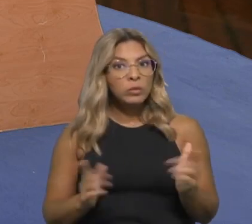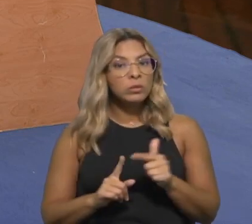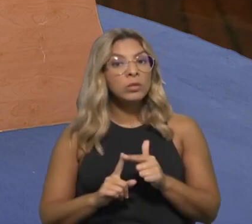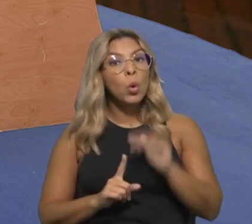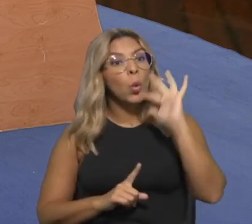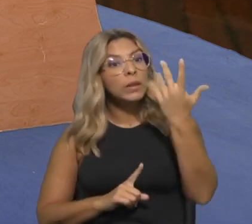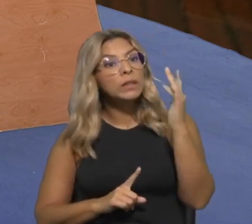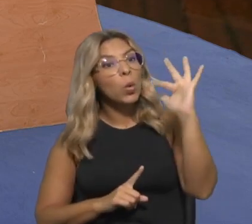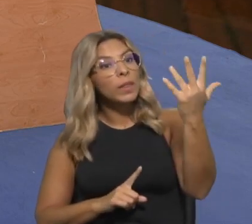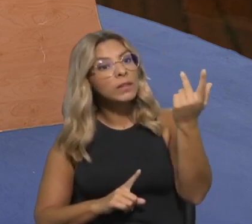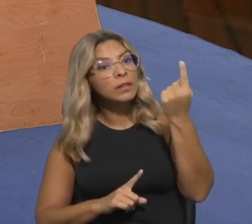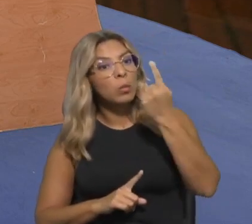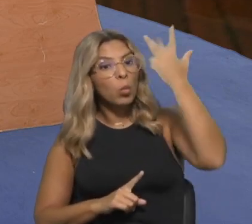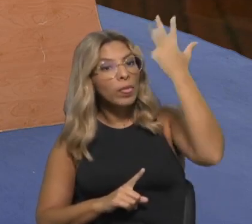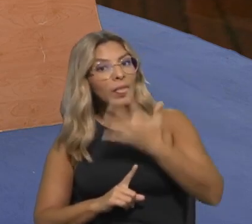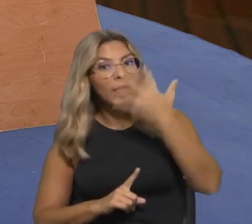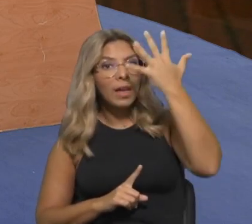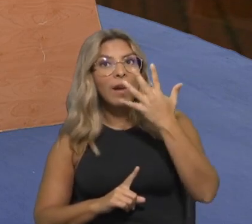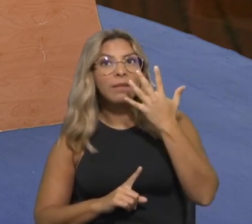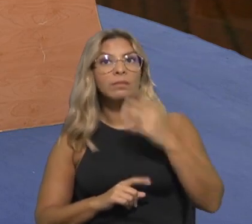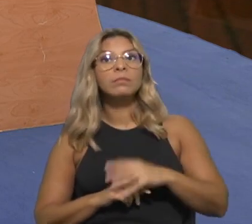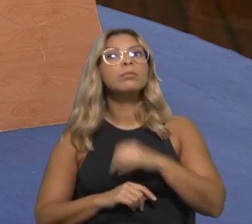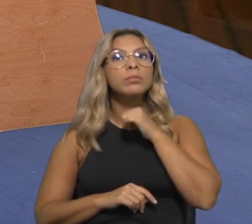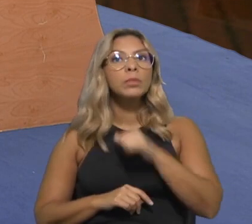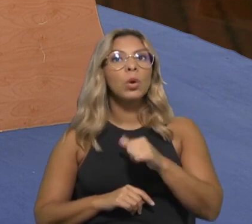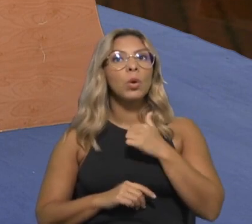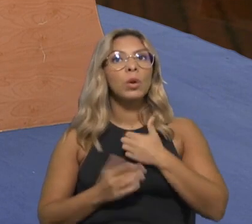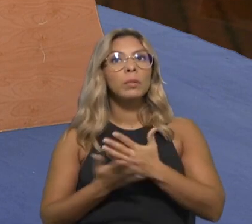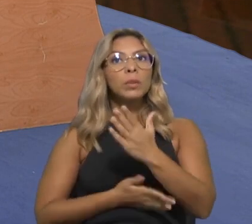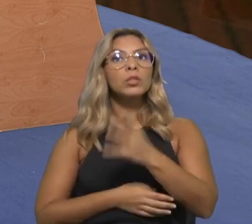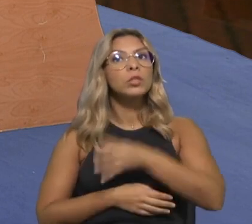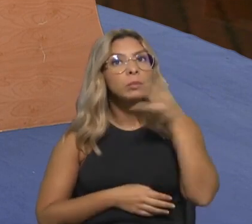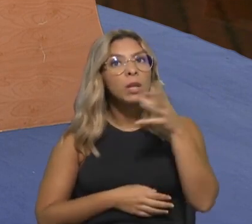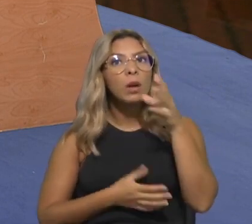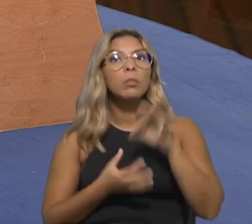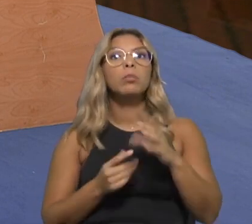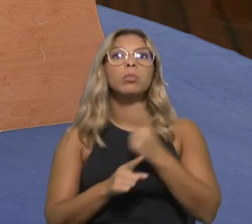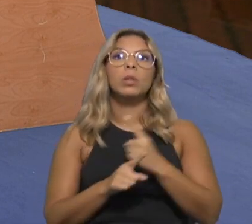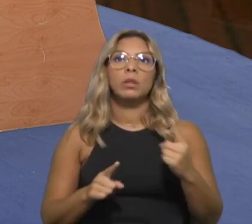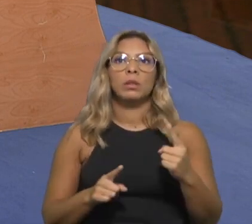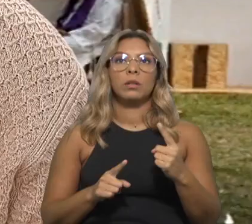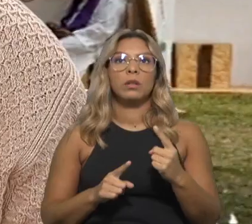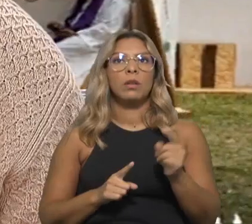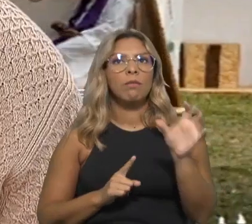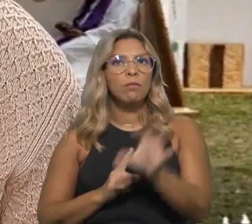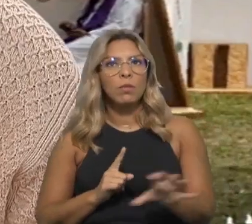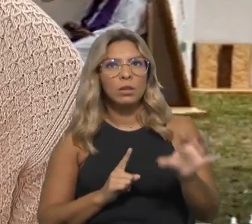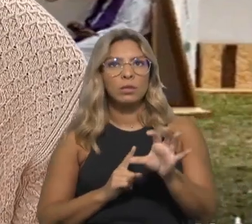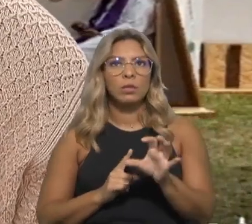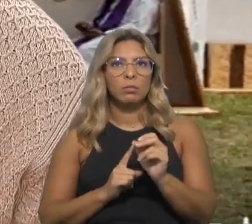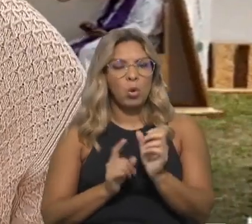dia que se me se me permitires Paulo eu continuo a vai explicar o título porque eu parto do acontecimento